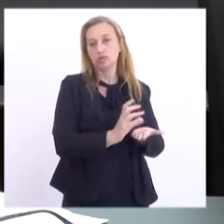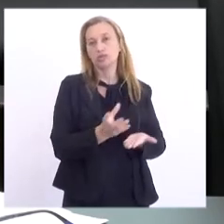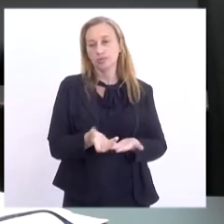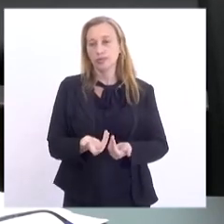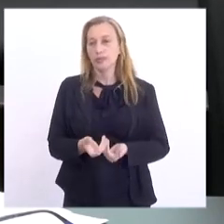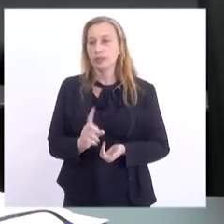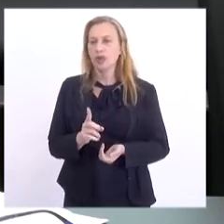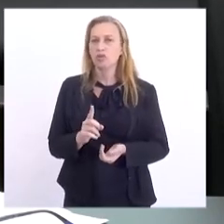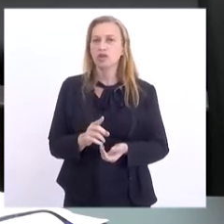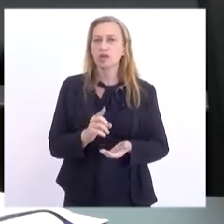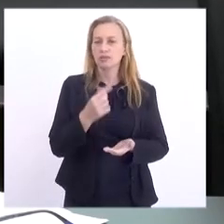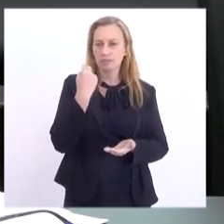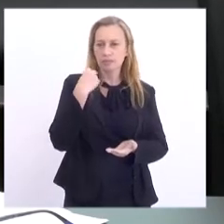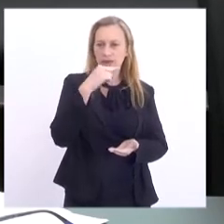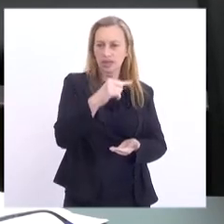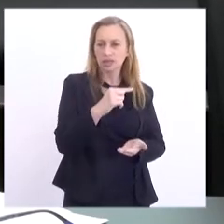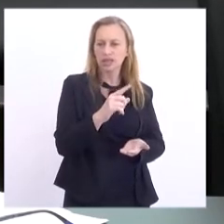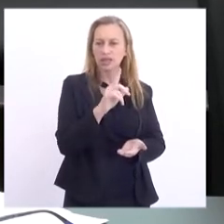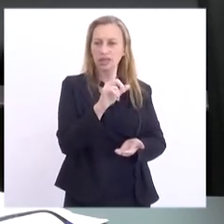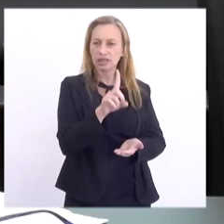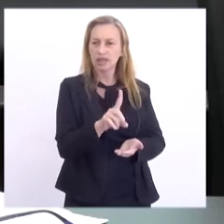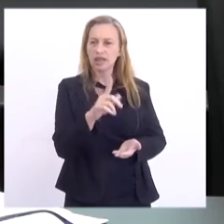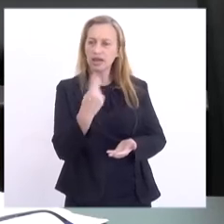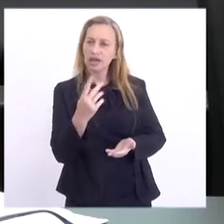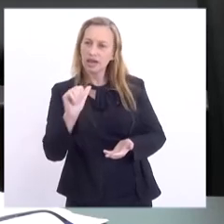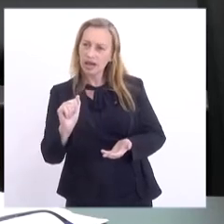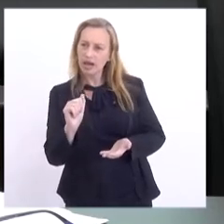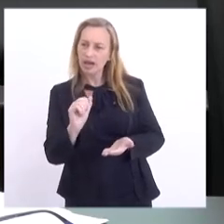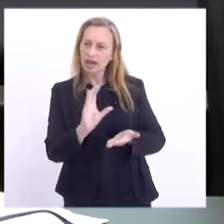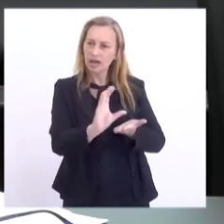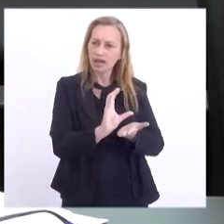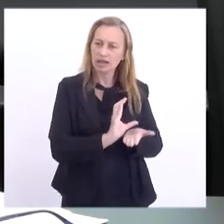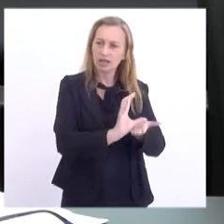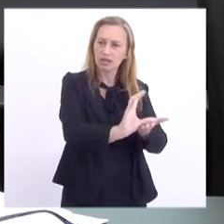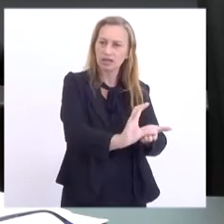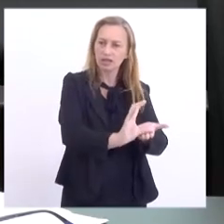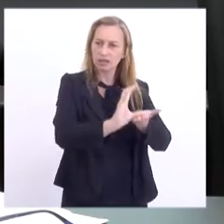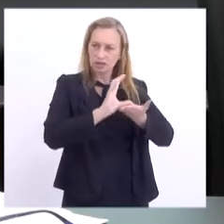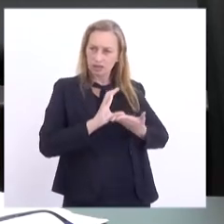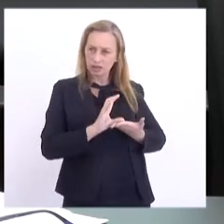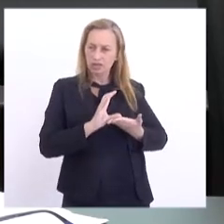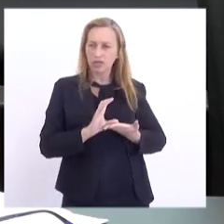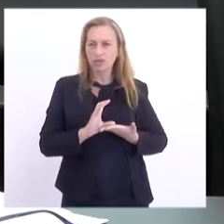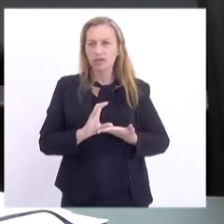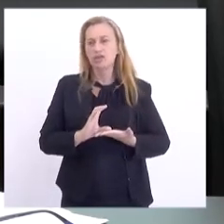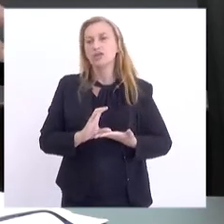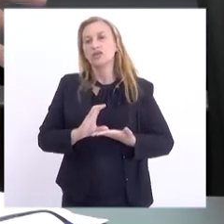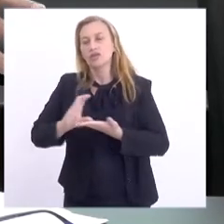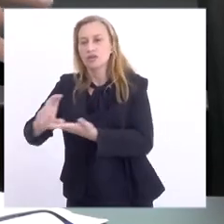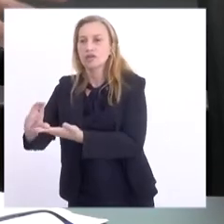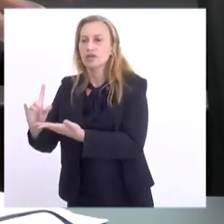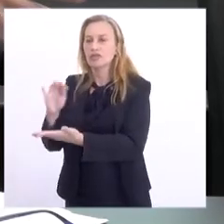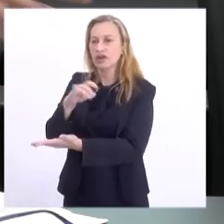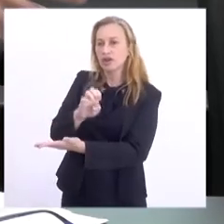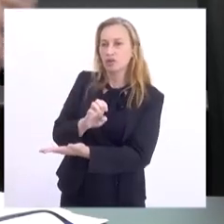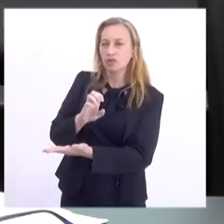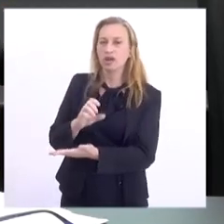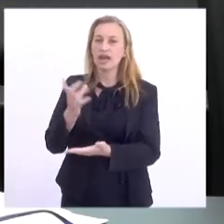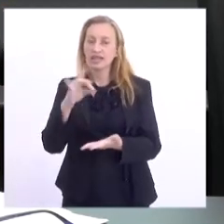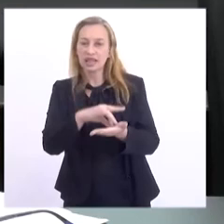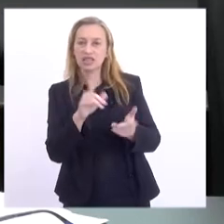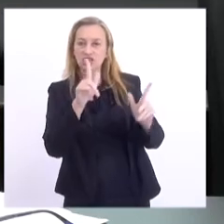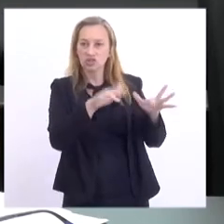é o que o ferro demanda para sair o DH açaí só DH de centraliza para o tempo Então são duas realidades distintas